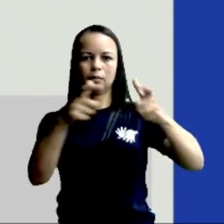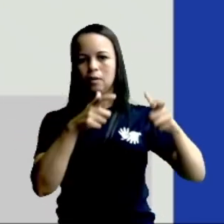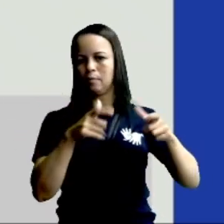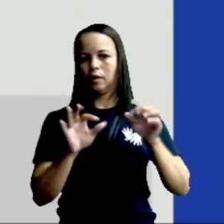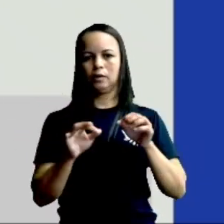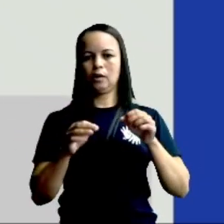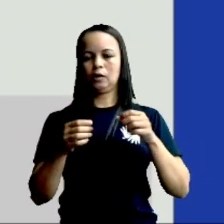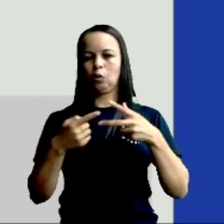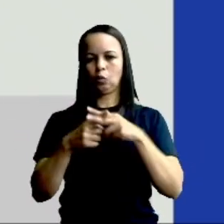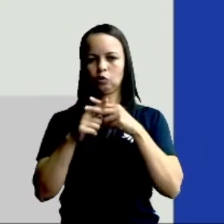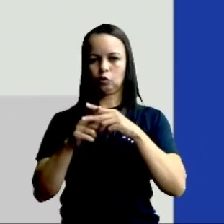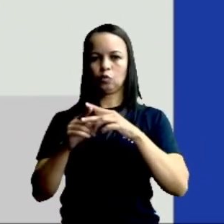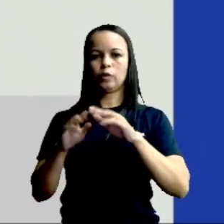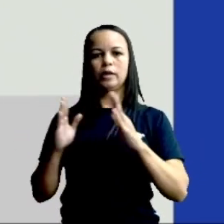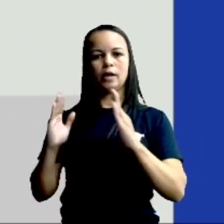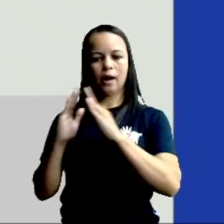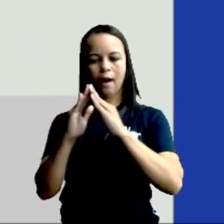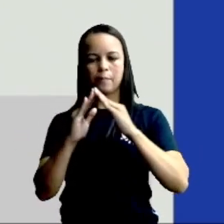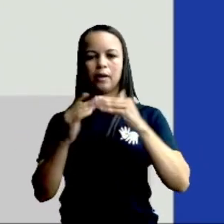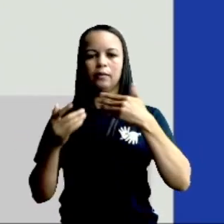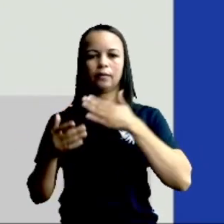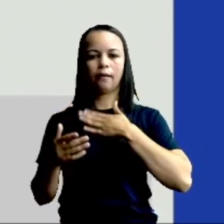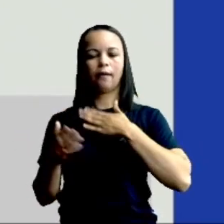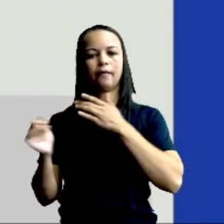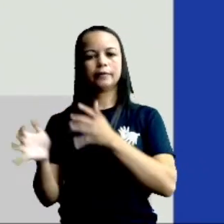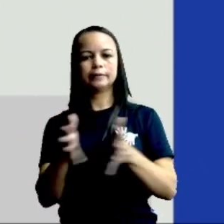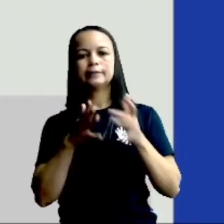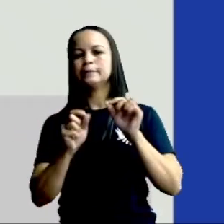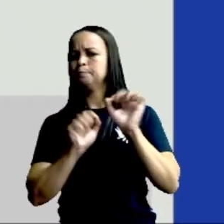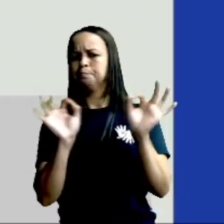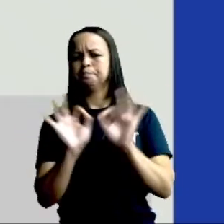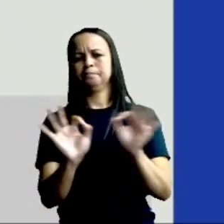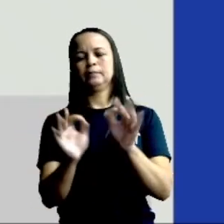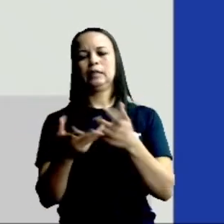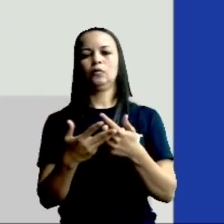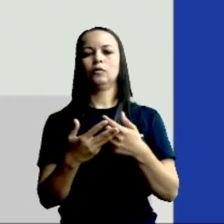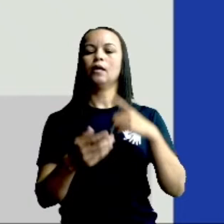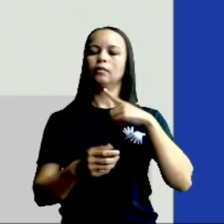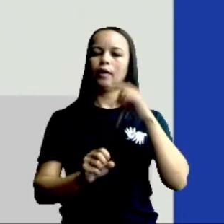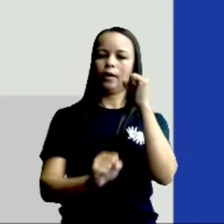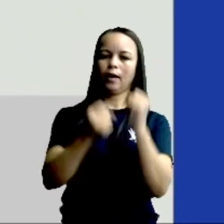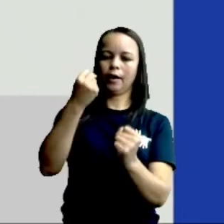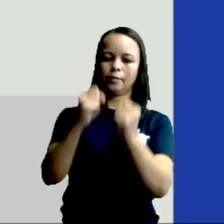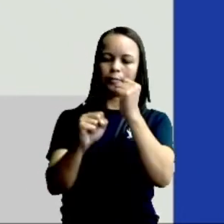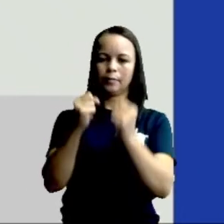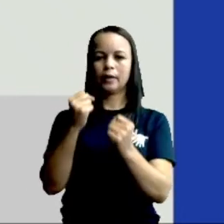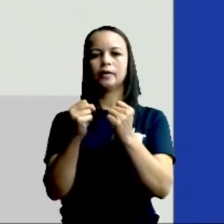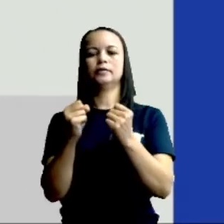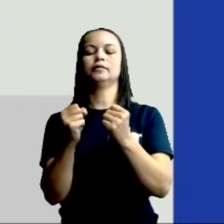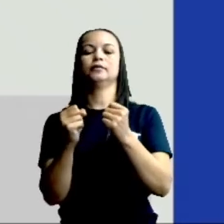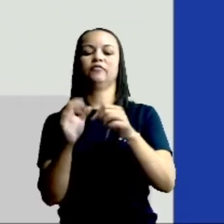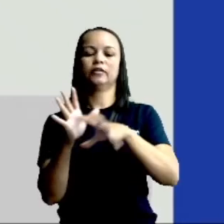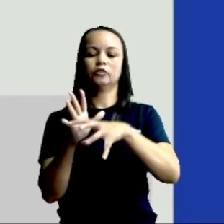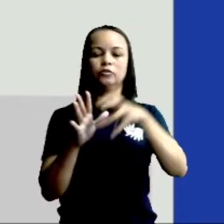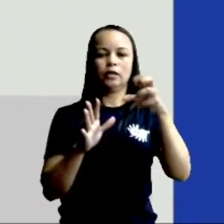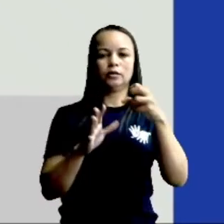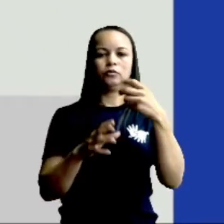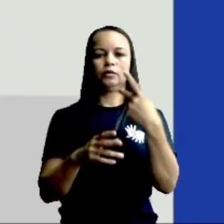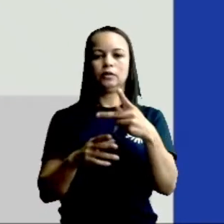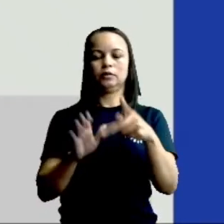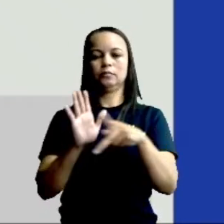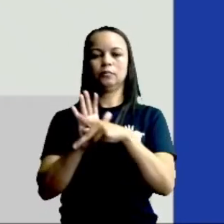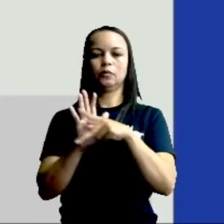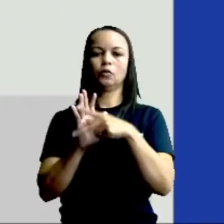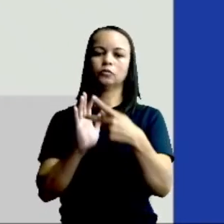da minha casa, não. Tá? Eu tenho que, a empresa que faz essa extração desse produto natural, ela faz de acordo